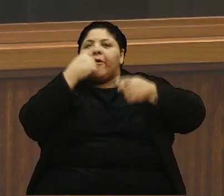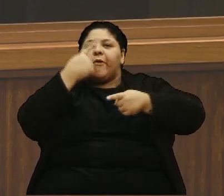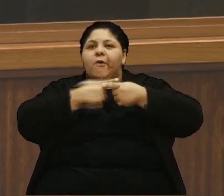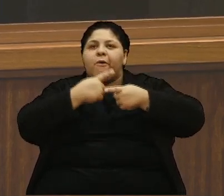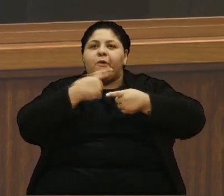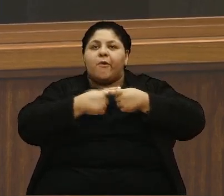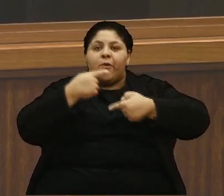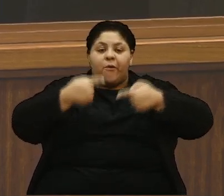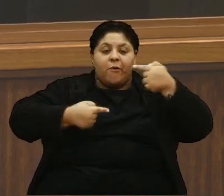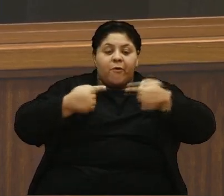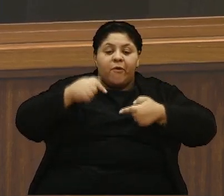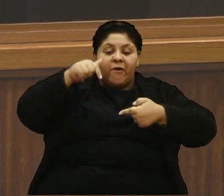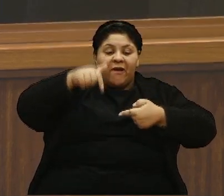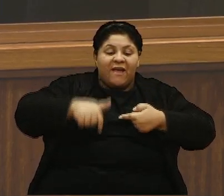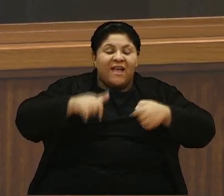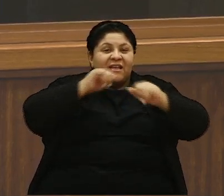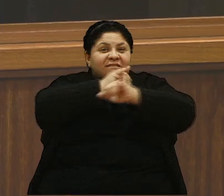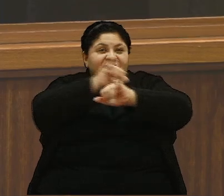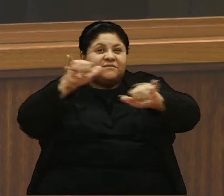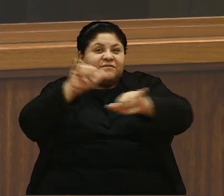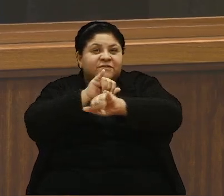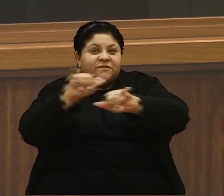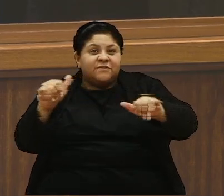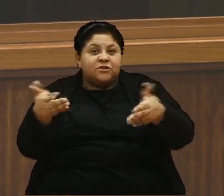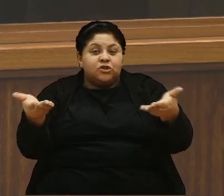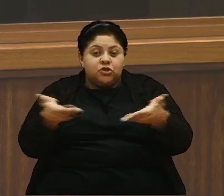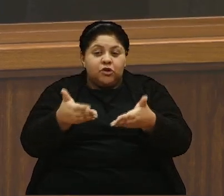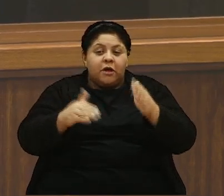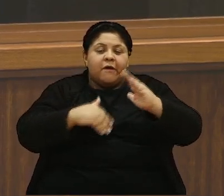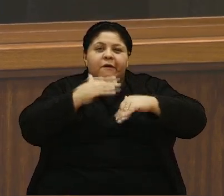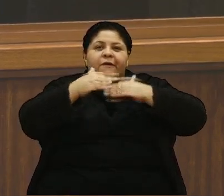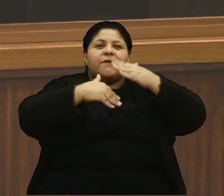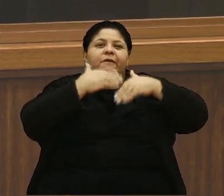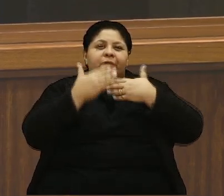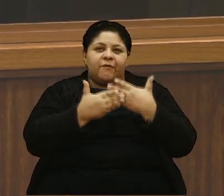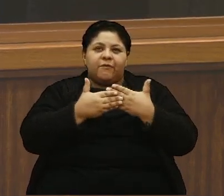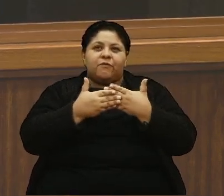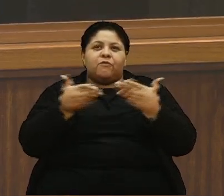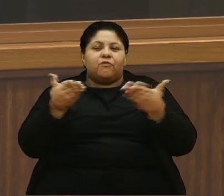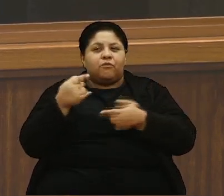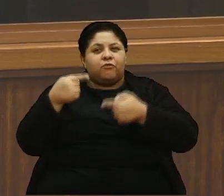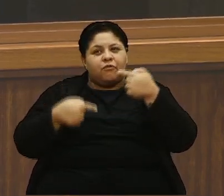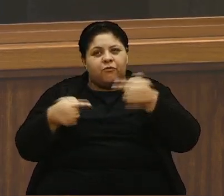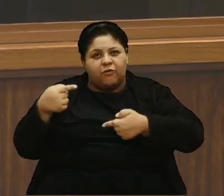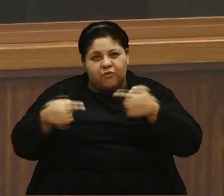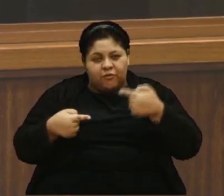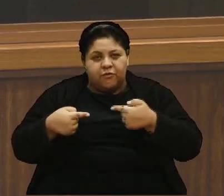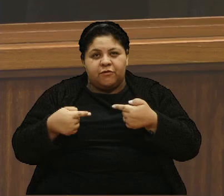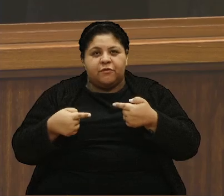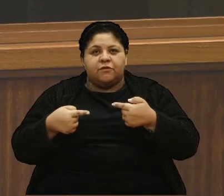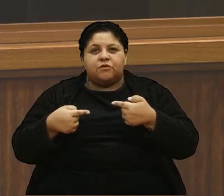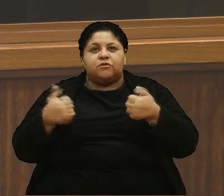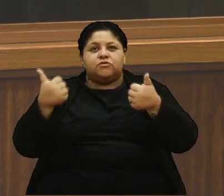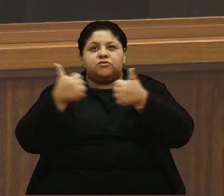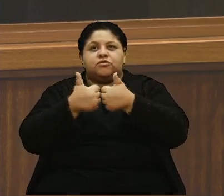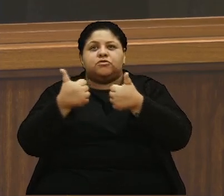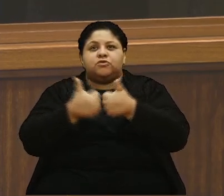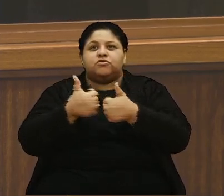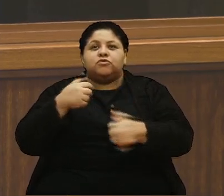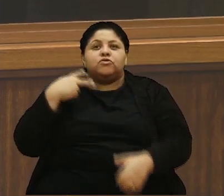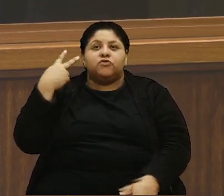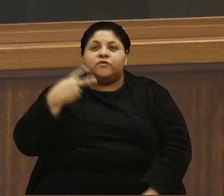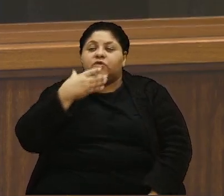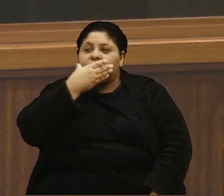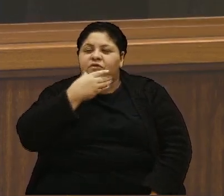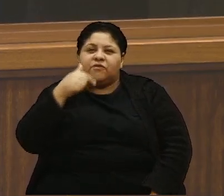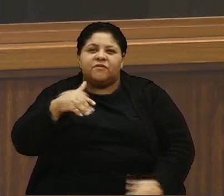foi discutido, essa campanha que nós estamos desenvolvendo, ele está sendo discutido com os vereadores também desta